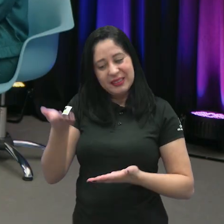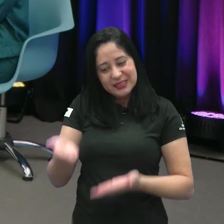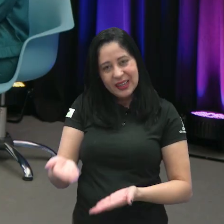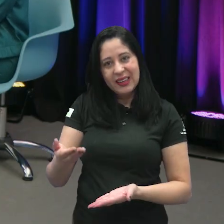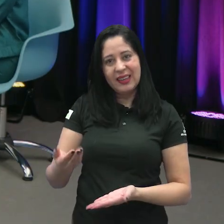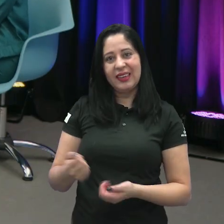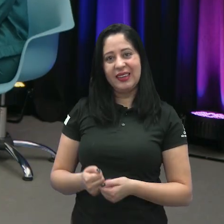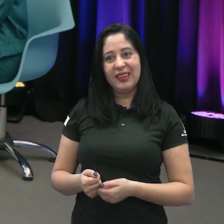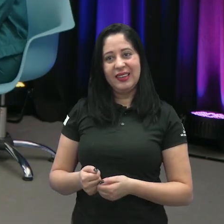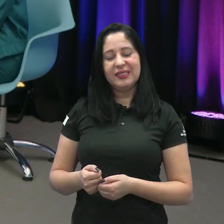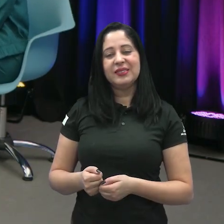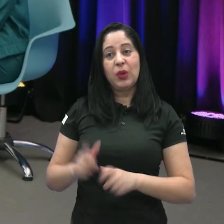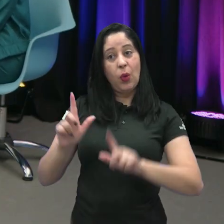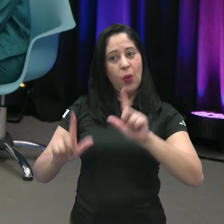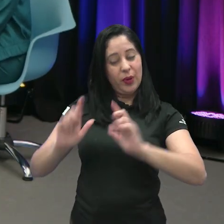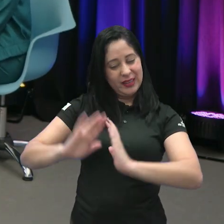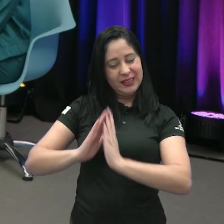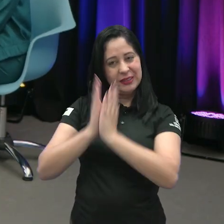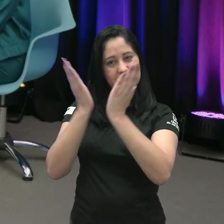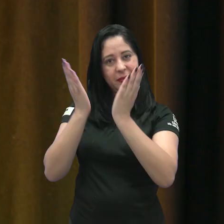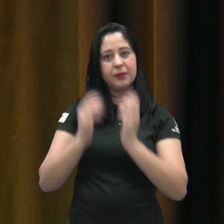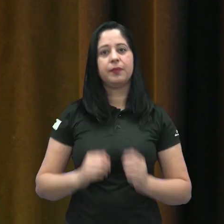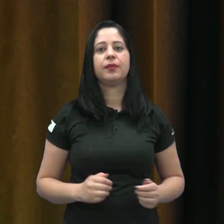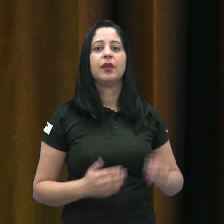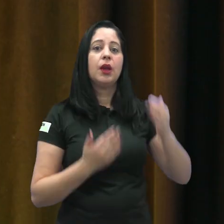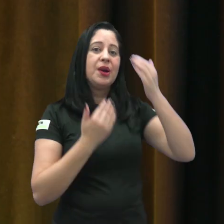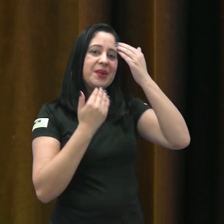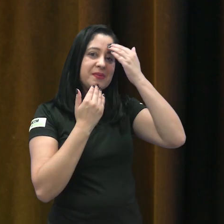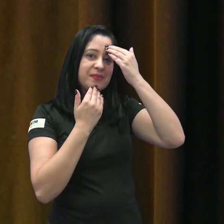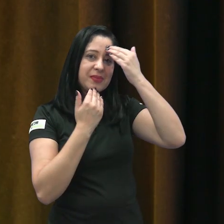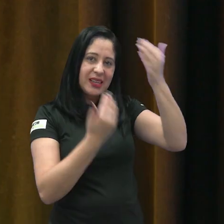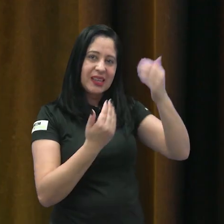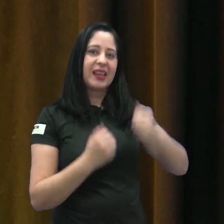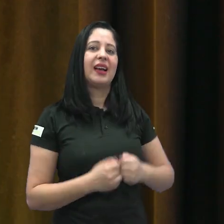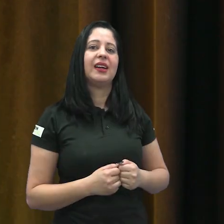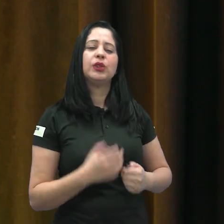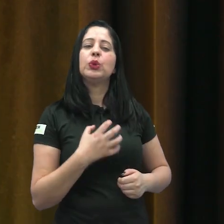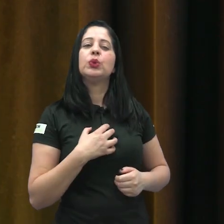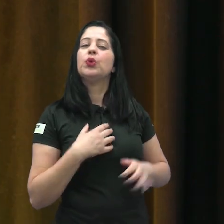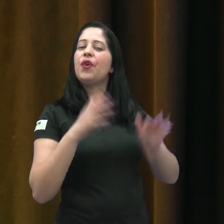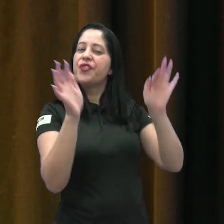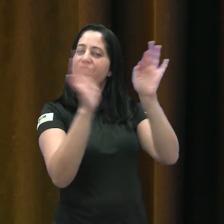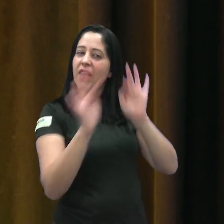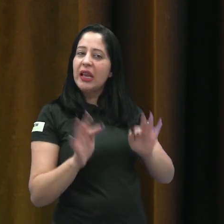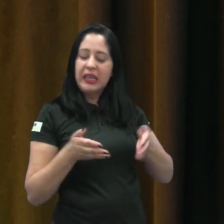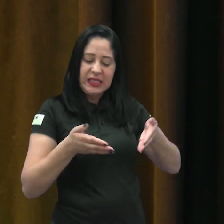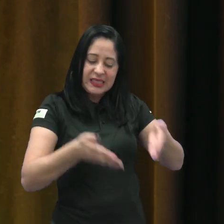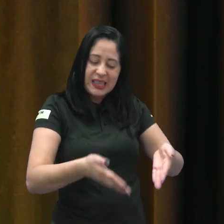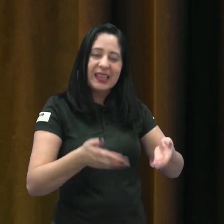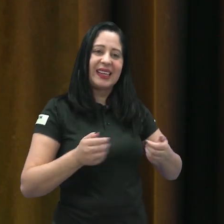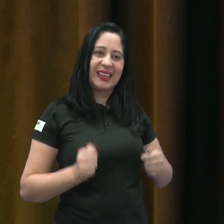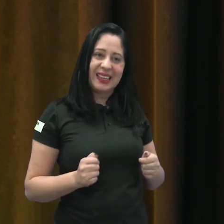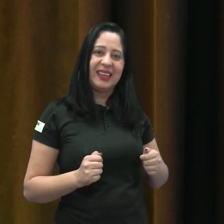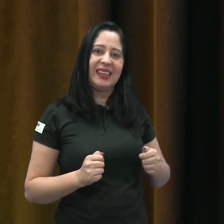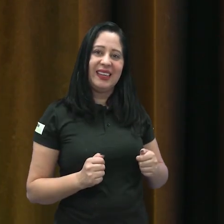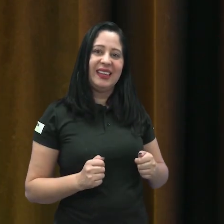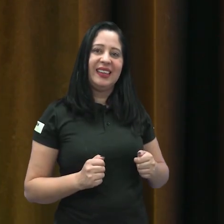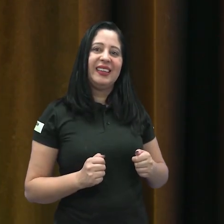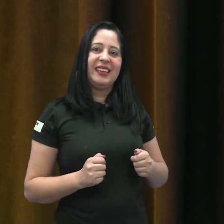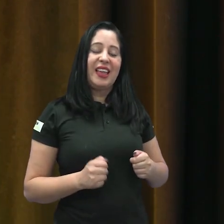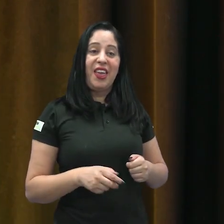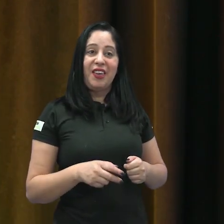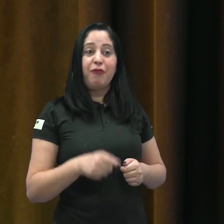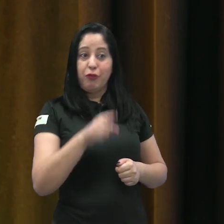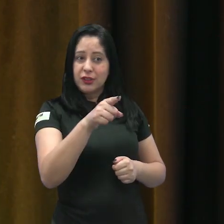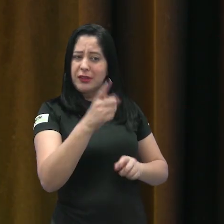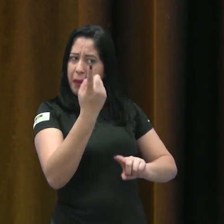nesse novo momento de inspiração. Pri, eu que agradeço, viu? Estou muito feliz de estar aqui, de ver seu